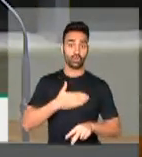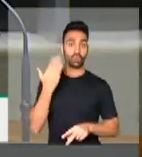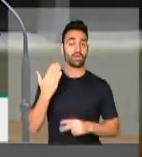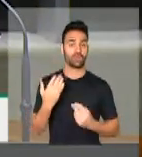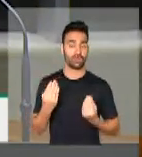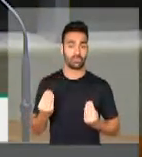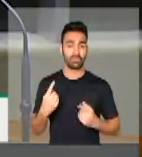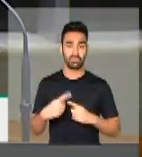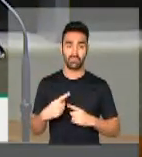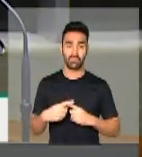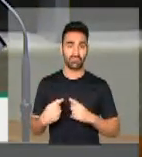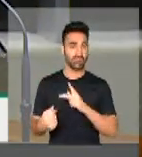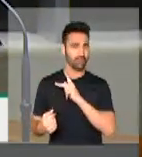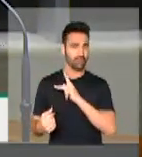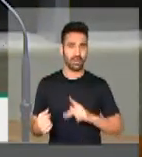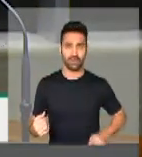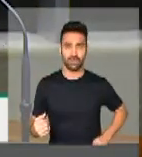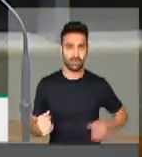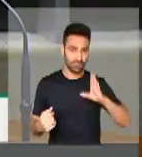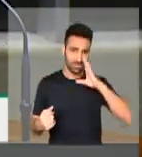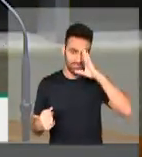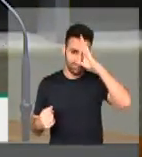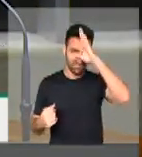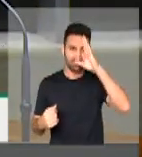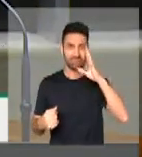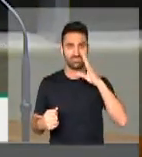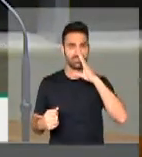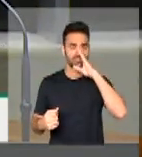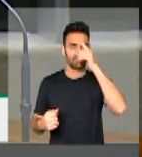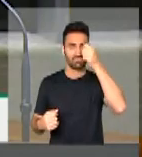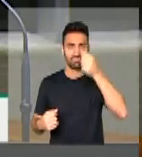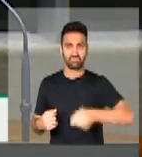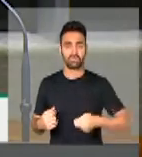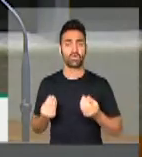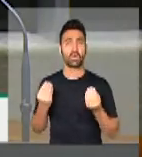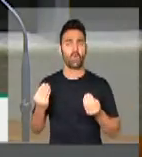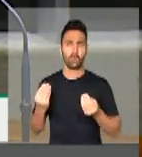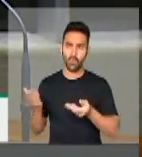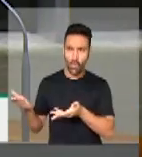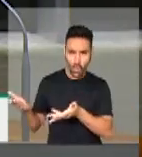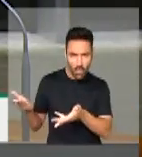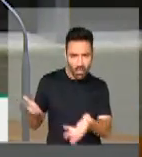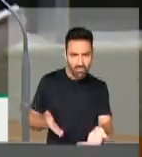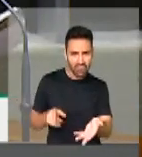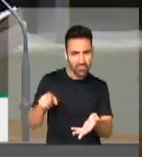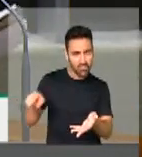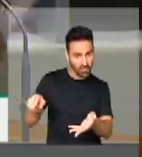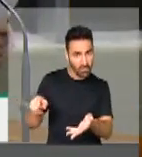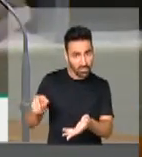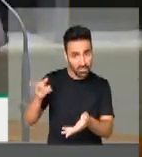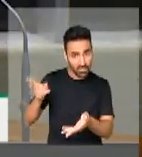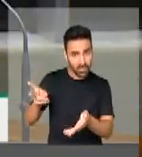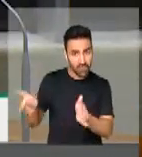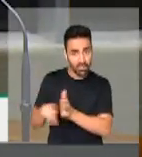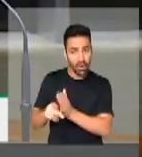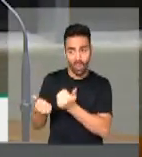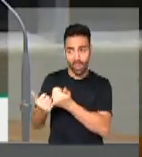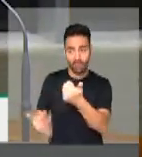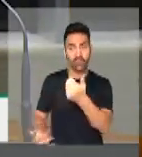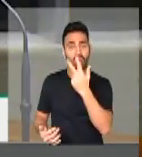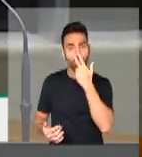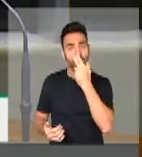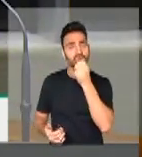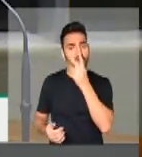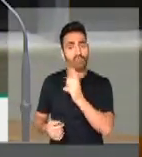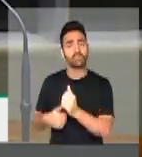um presidente com um perfil tão autoritário tenha convidado um membro da carreira. Eu acho isso